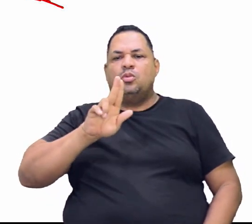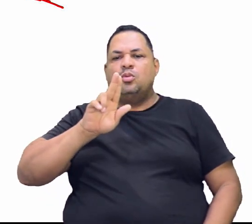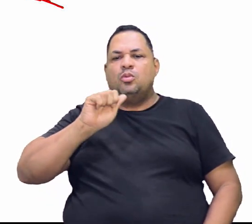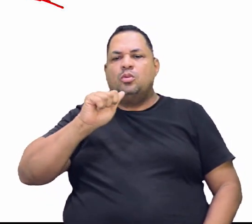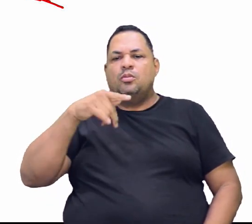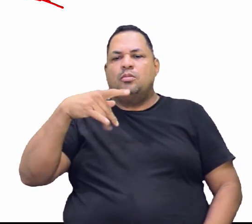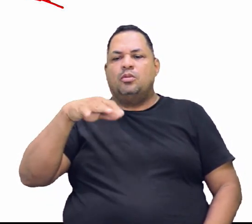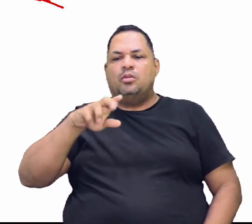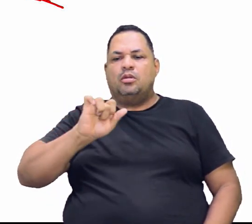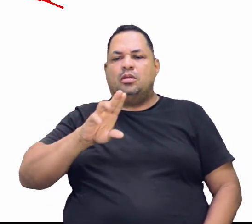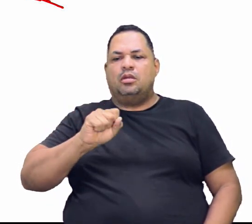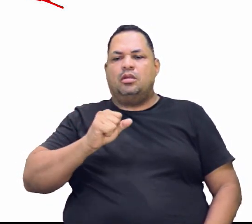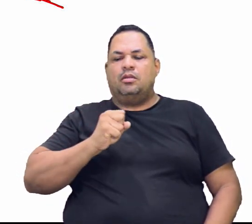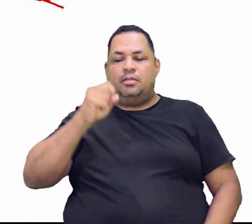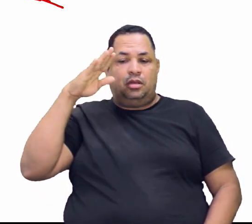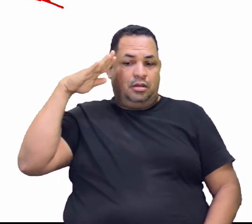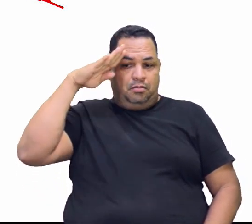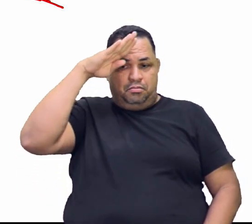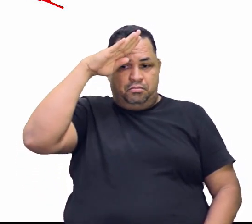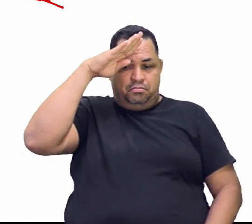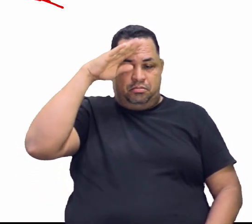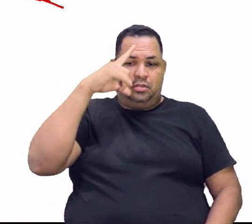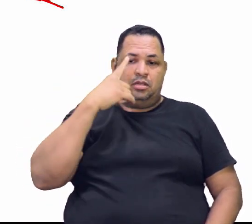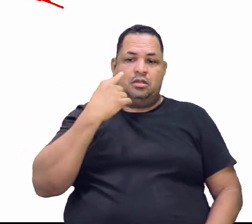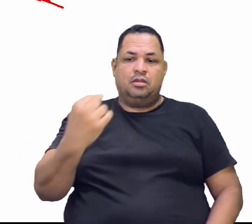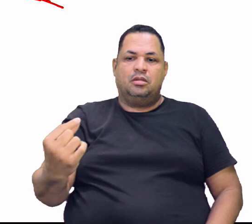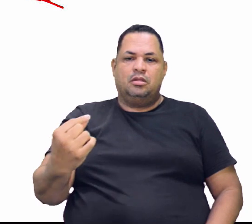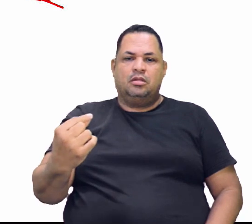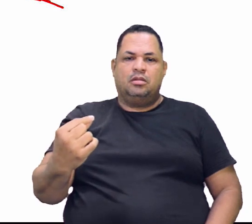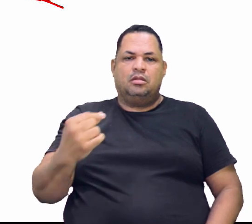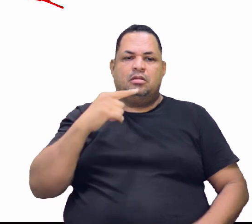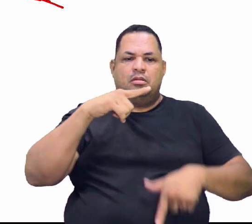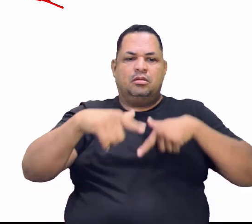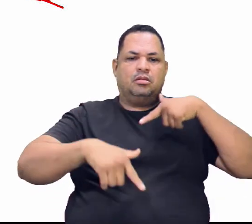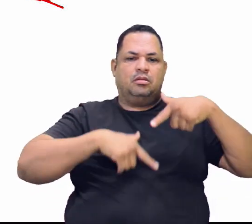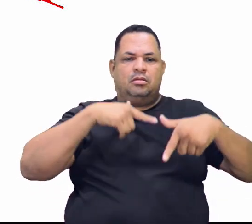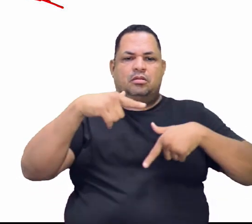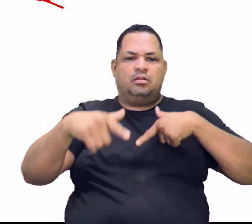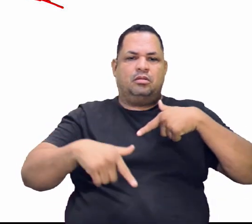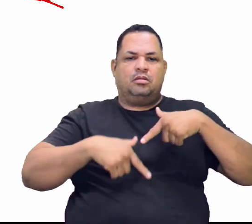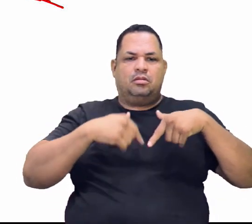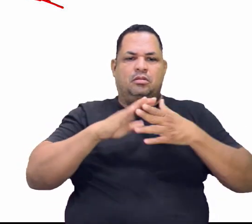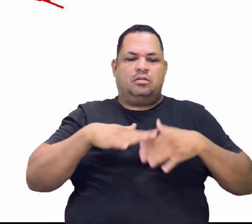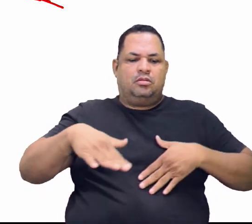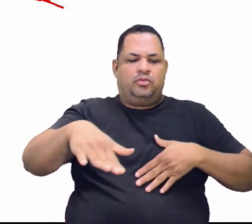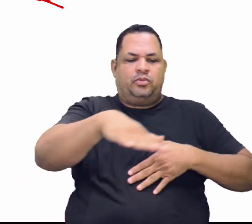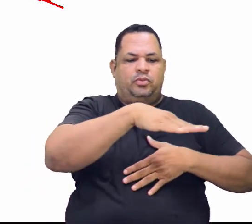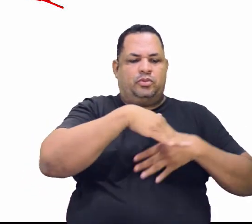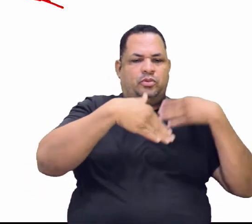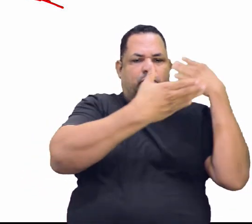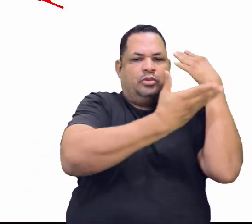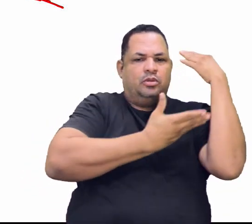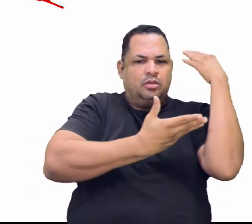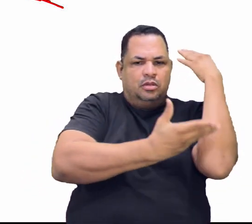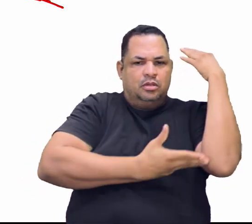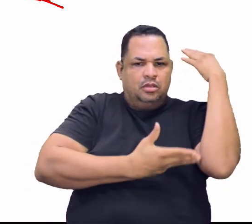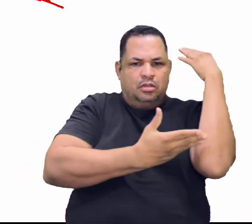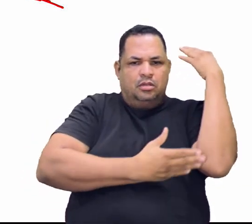Só que ele era militar. Ele foge e vai trabalhar no Seringal